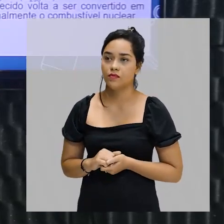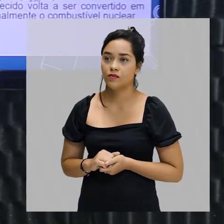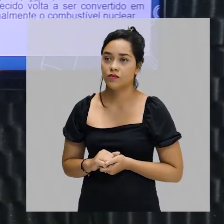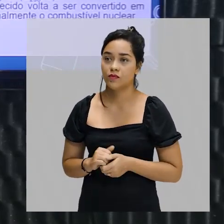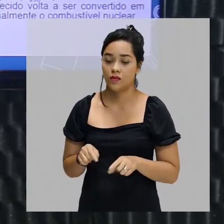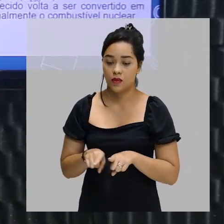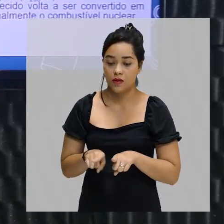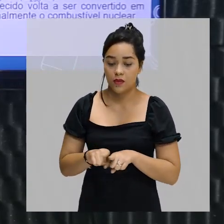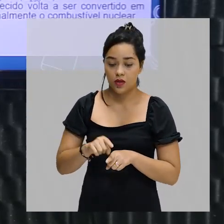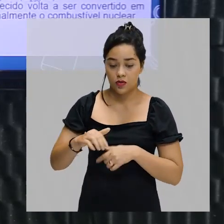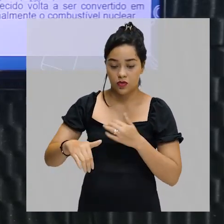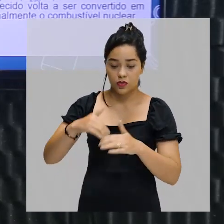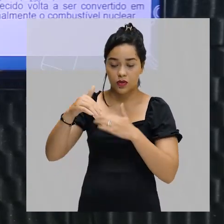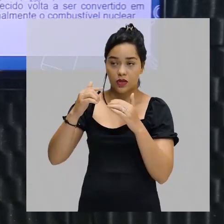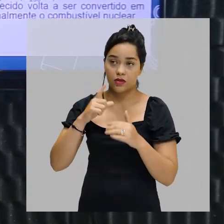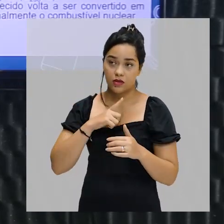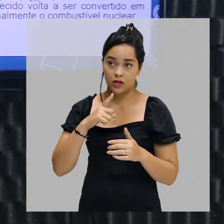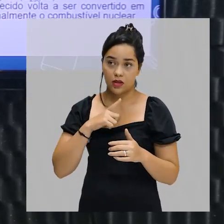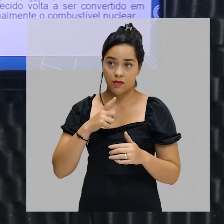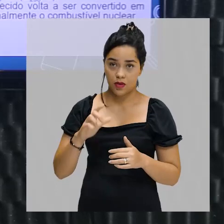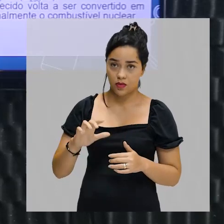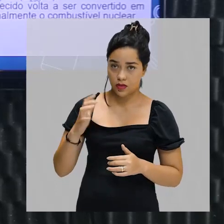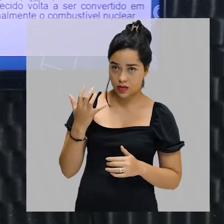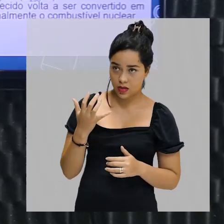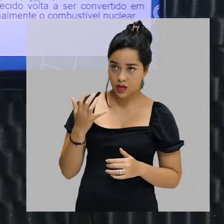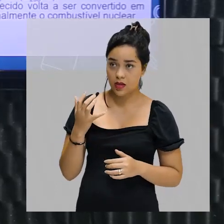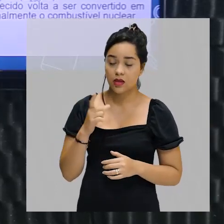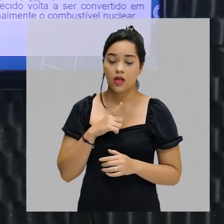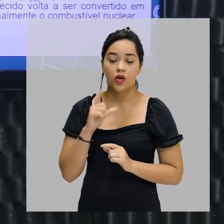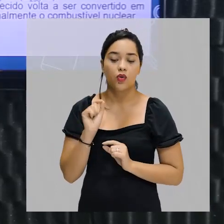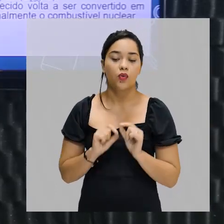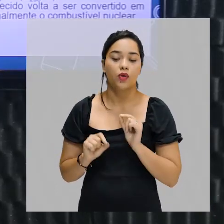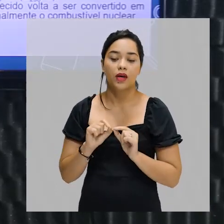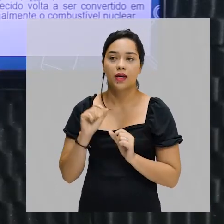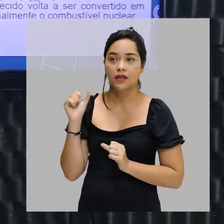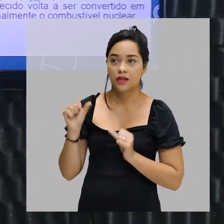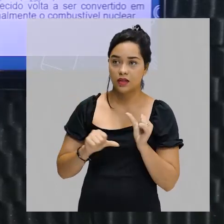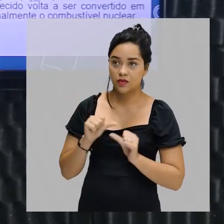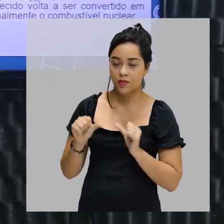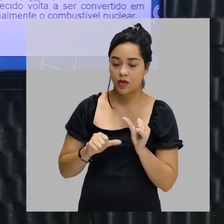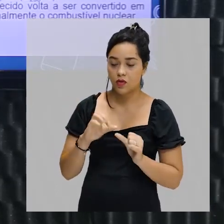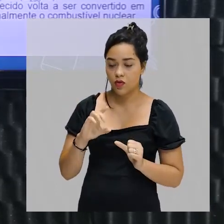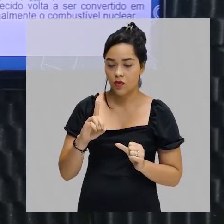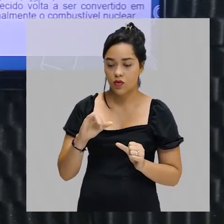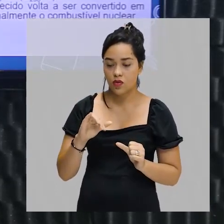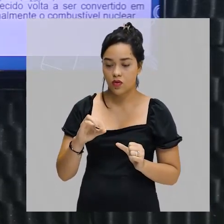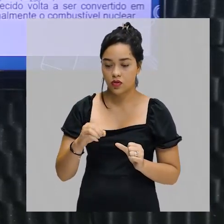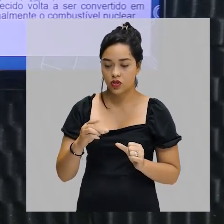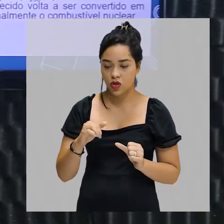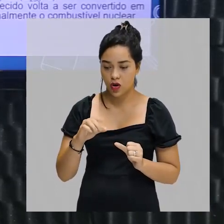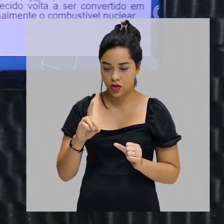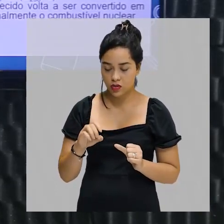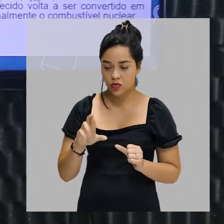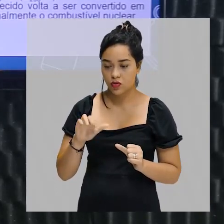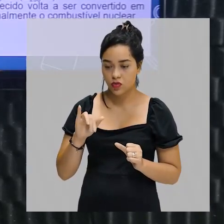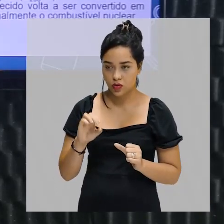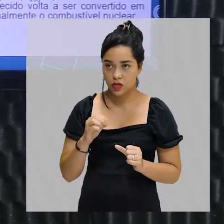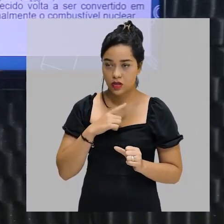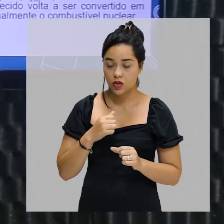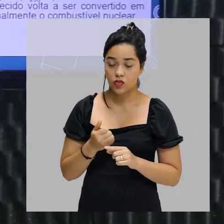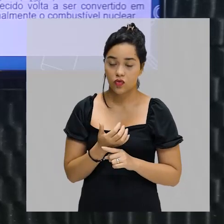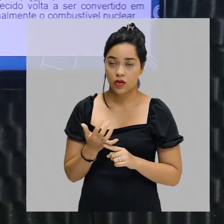Um dos processos para realizá-lo consiste em transformar o dióxido de urânio num